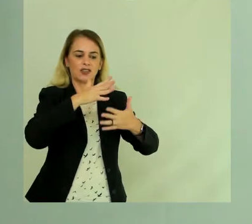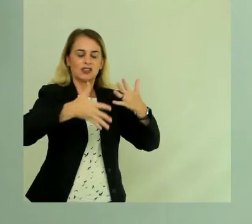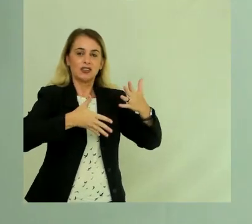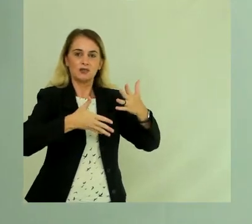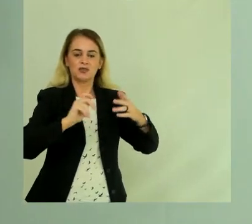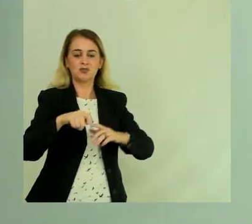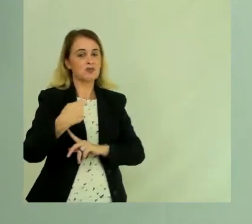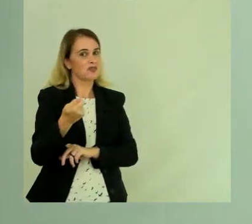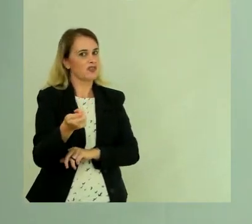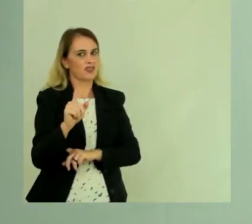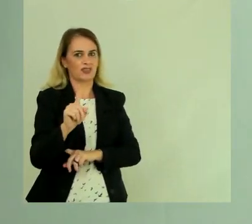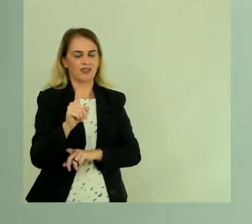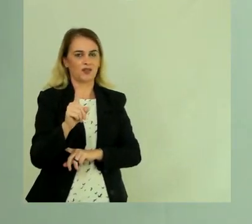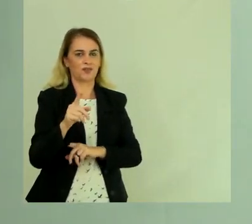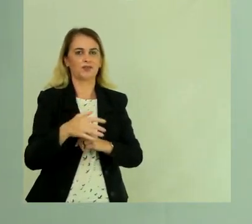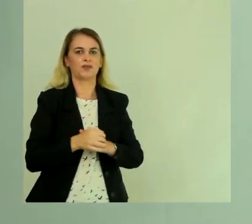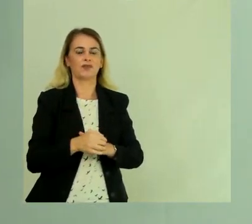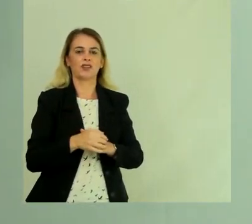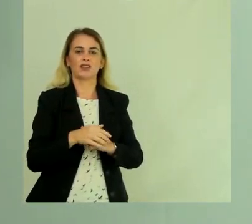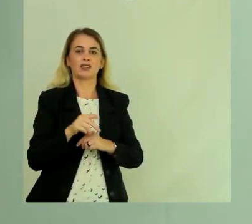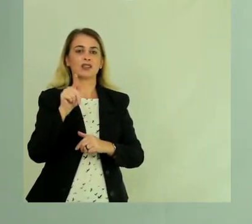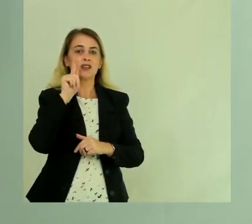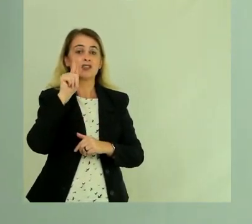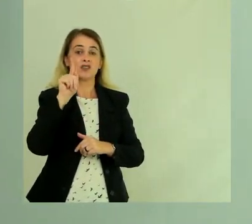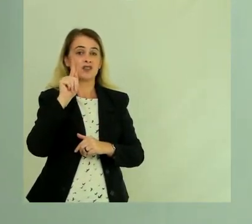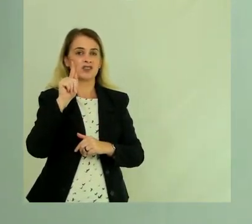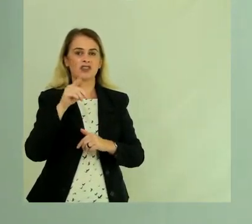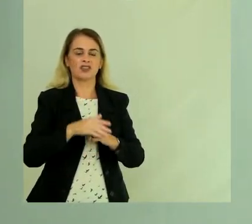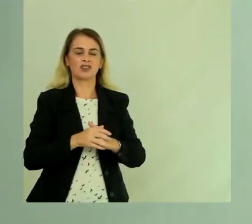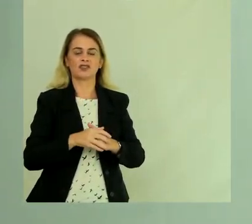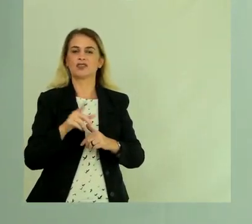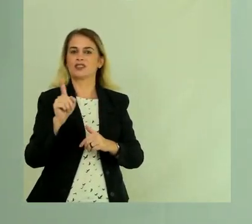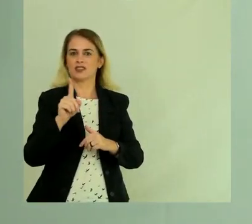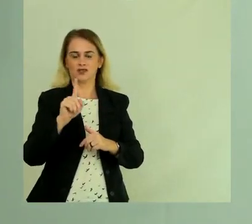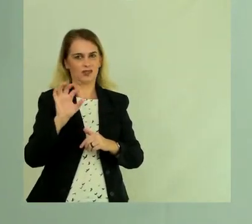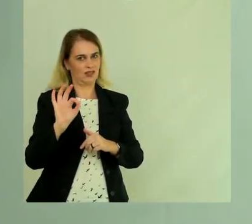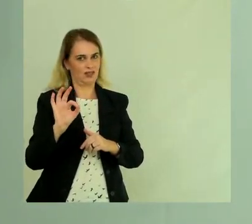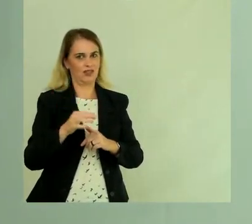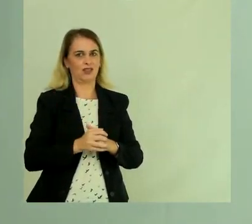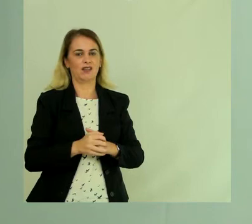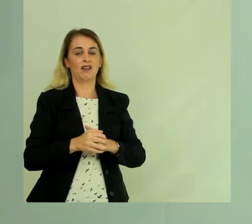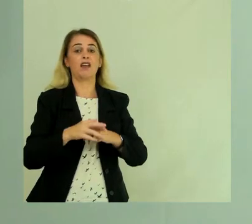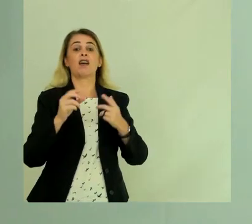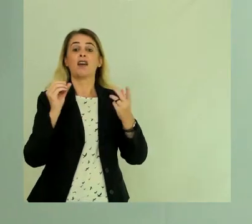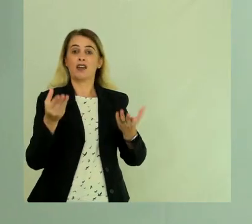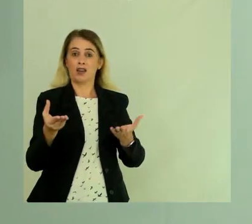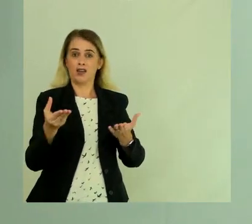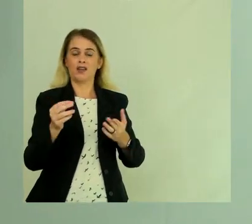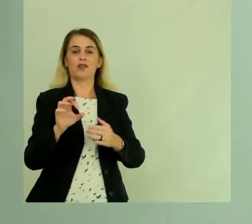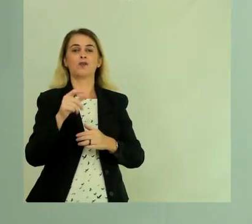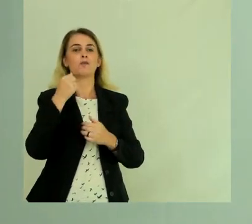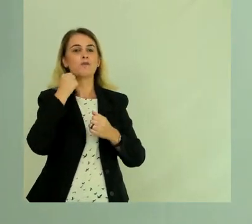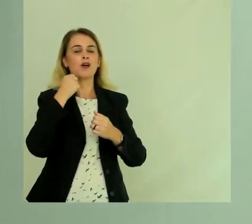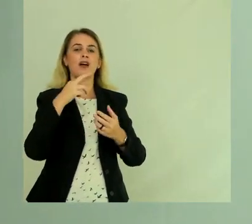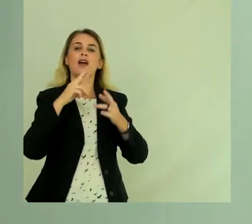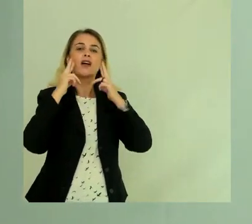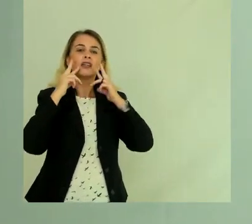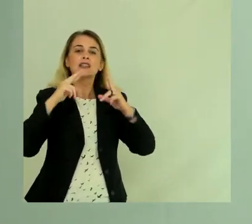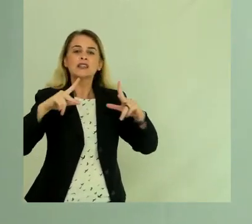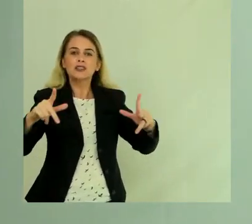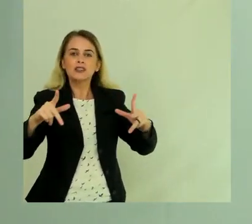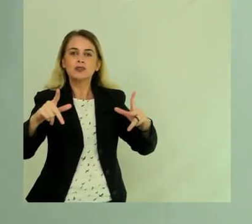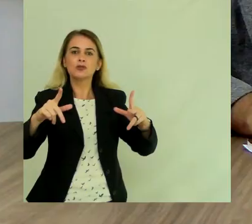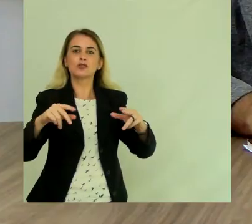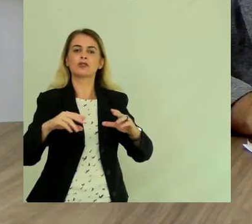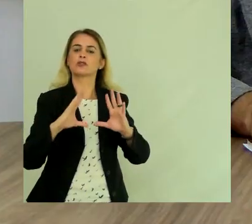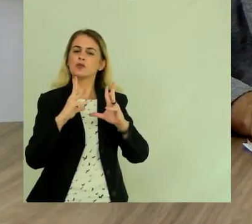sinal, muitas vezes falam que elas são gestos, mímicas, e ela não é isso, ela é uma língua completa, como qualquer outra